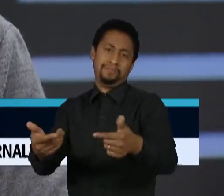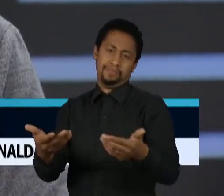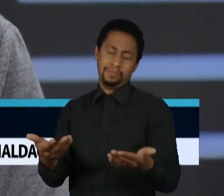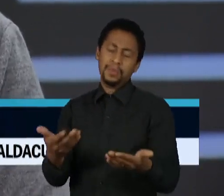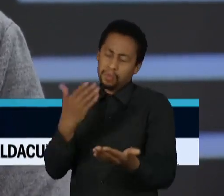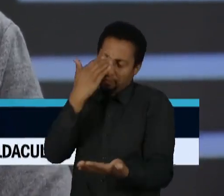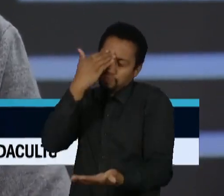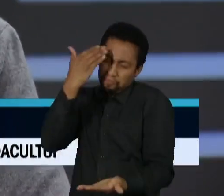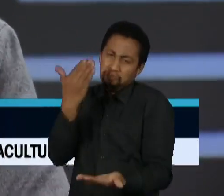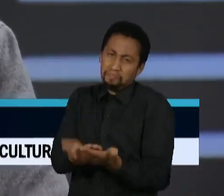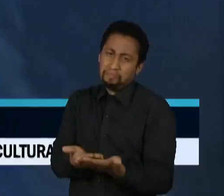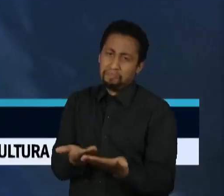não tenho dúvida disso